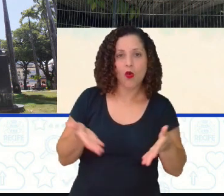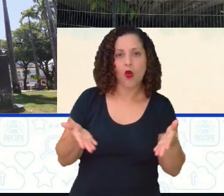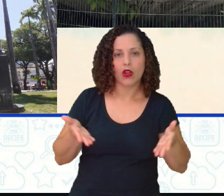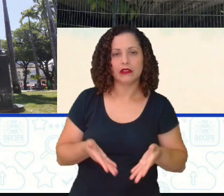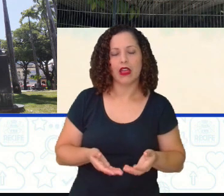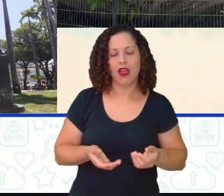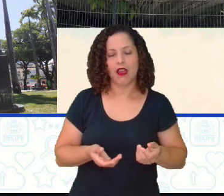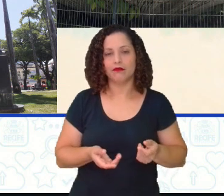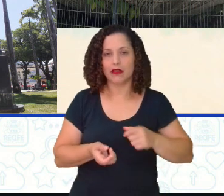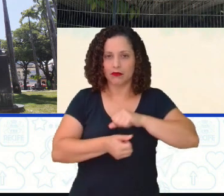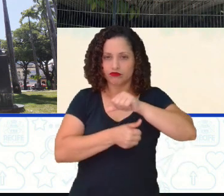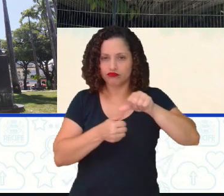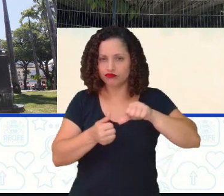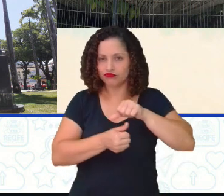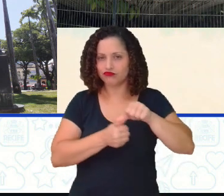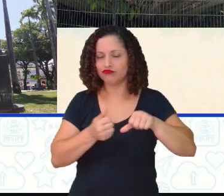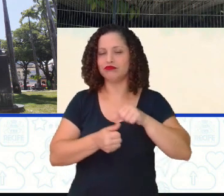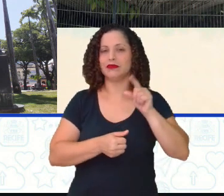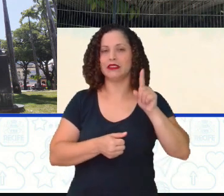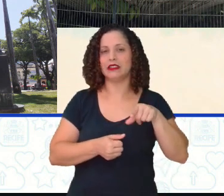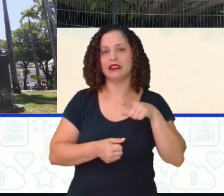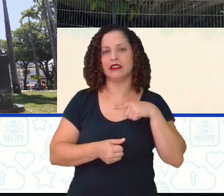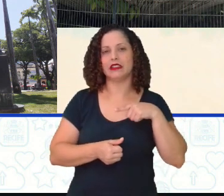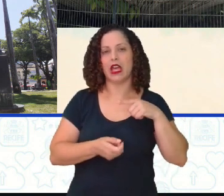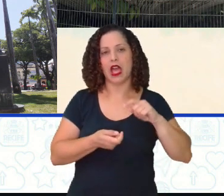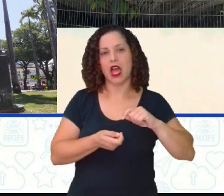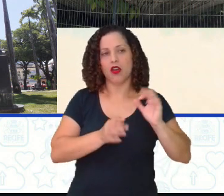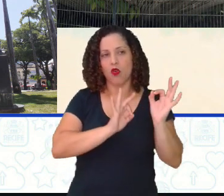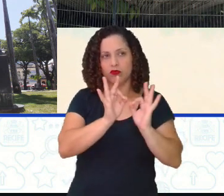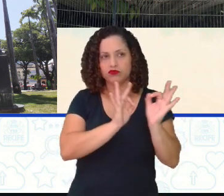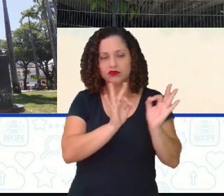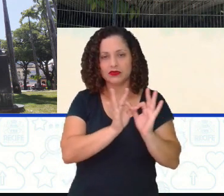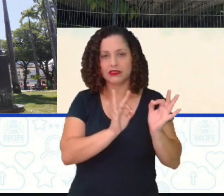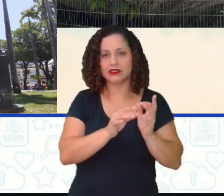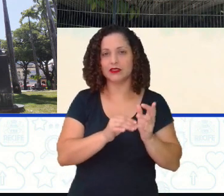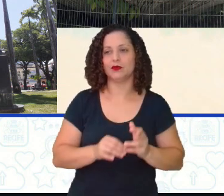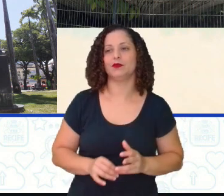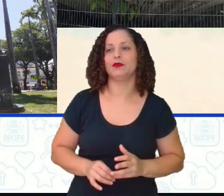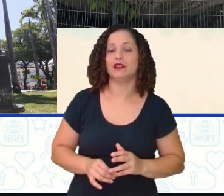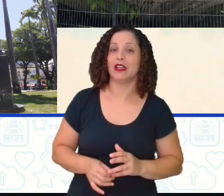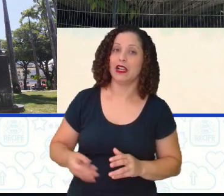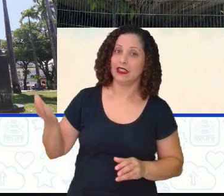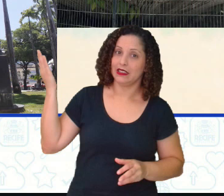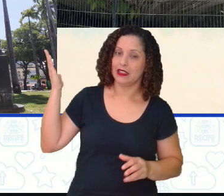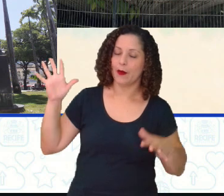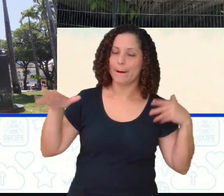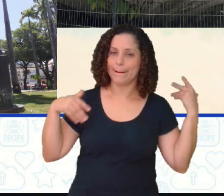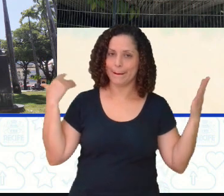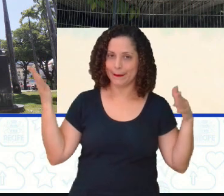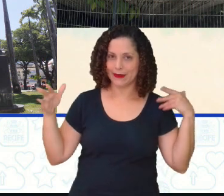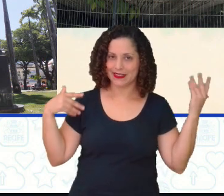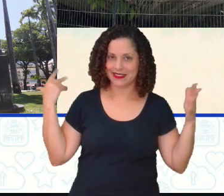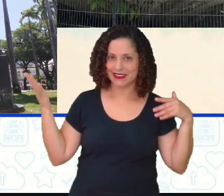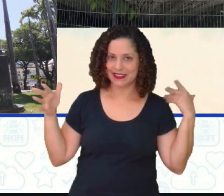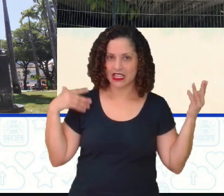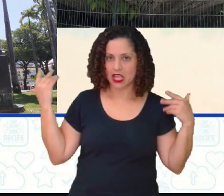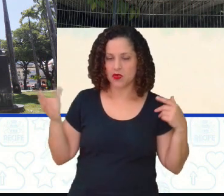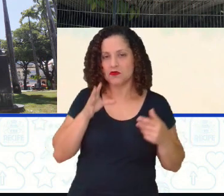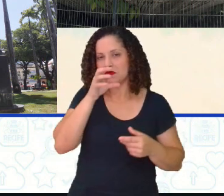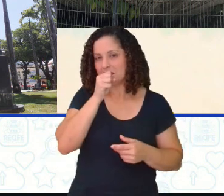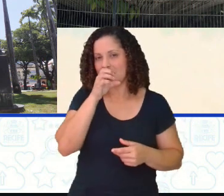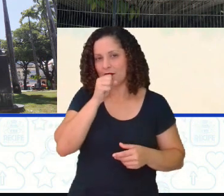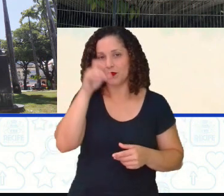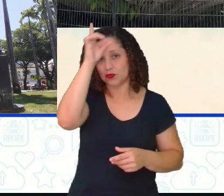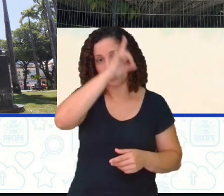em reforma, mas tem muita coisa para ver. Então, quem sabe, se não é um passeio aí do final de semana, e vocês indo conhecer